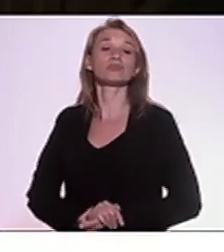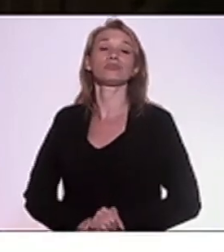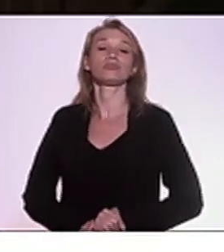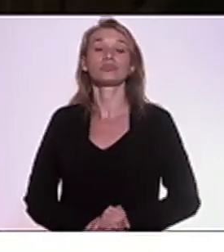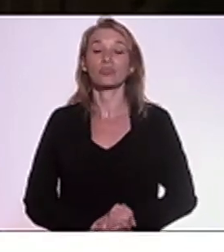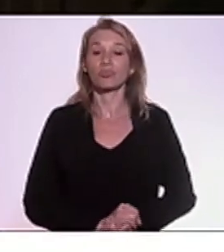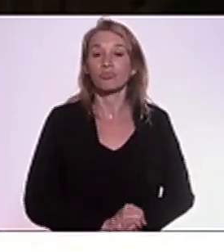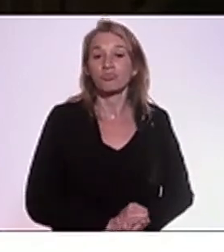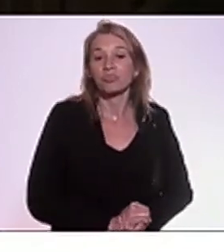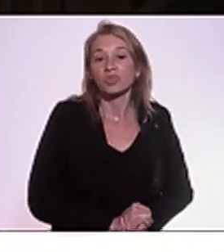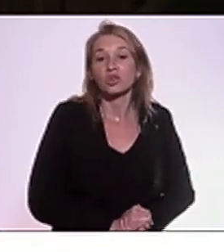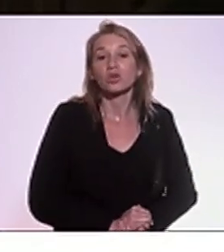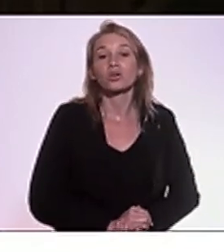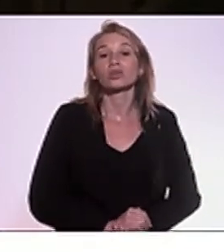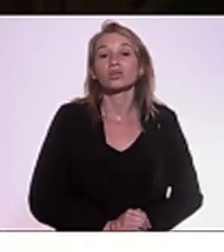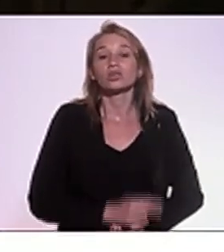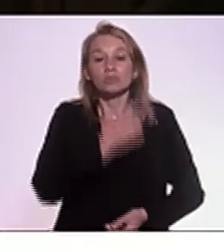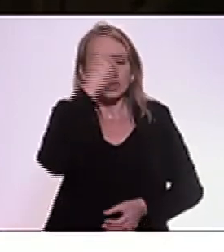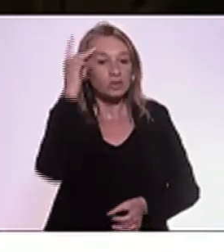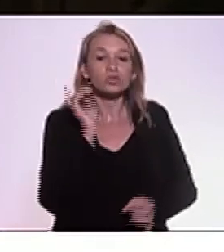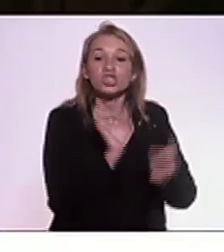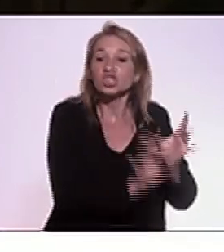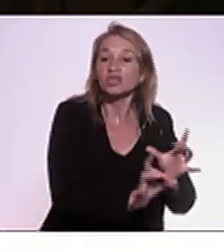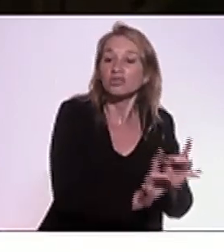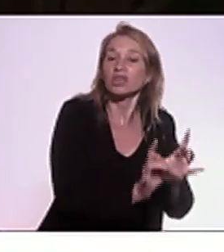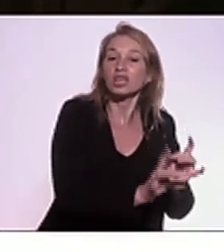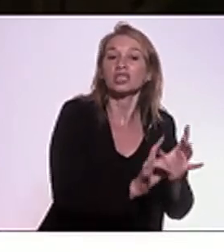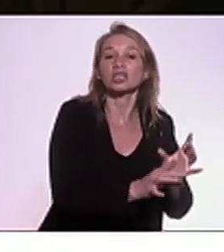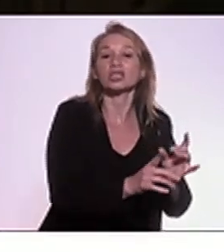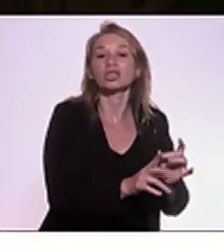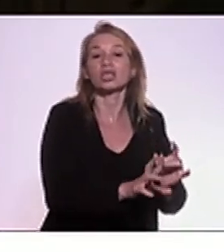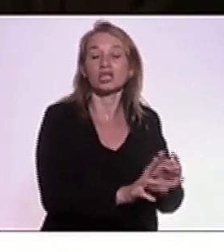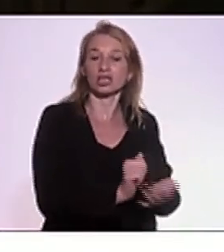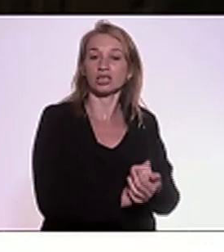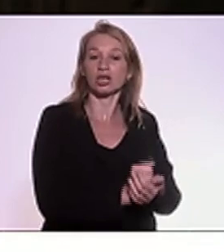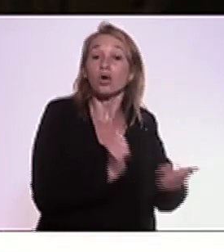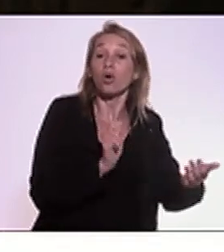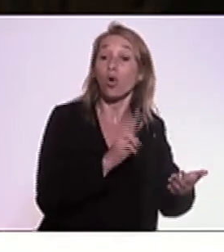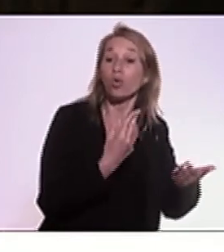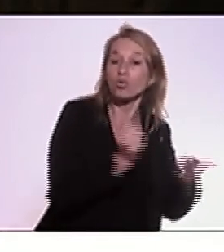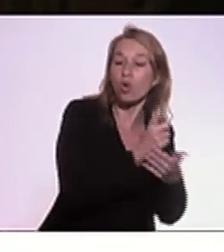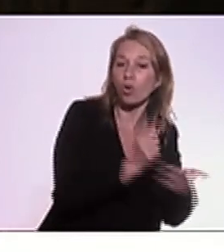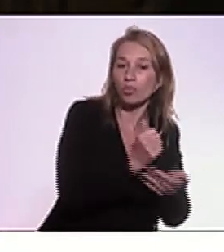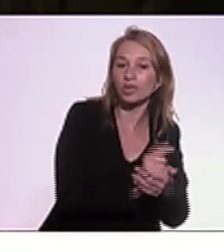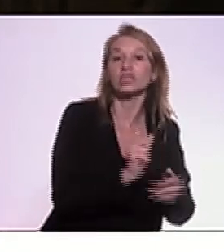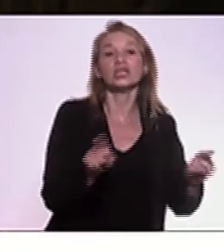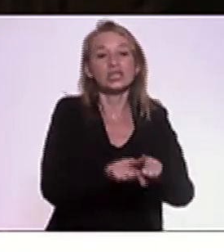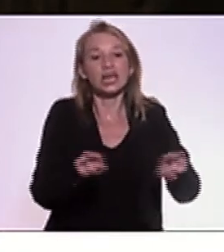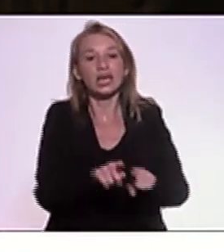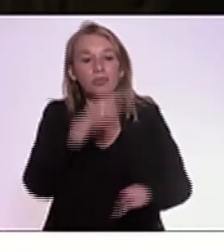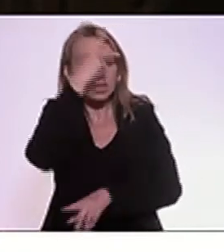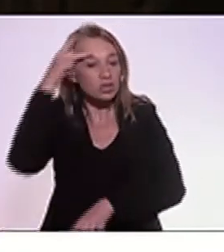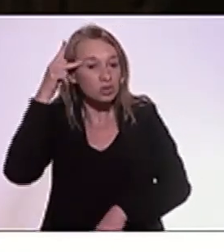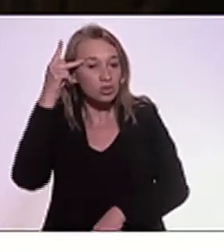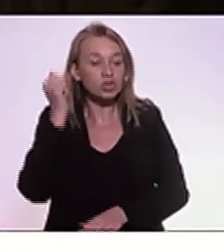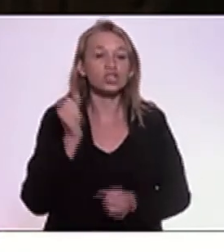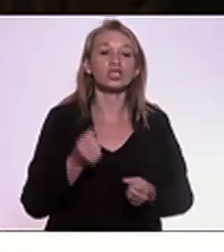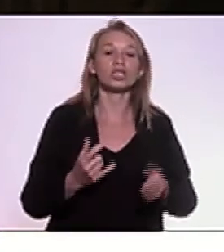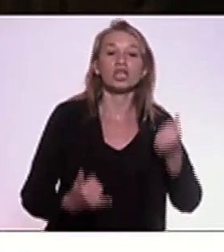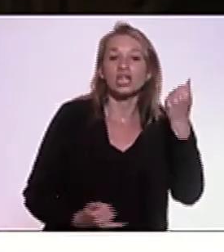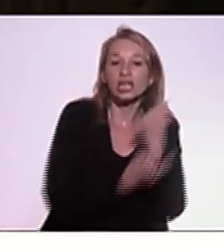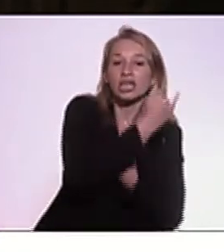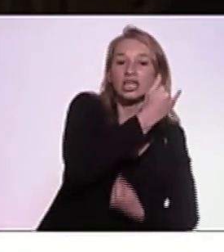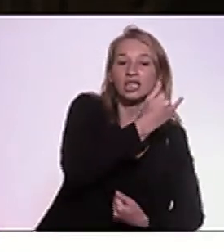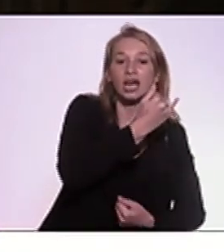consumidores, de comerciantes, que, se felizmente não são a maioria, ainda existem aqueles e aquelas que tentam enganar,